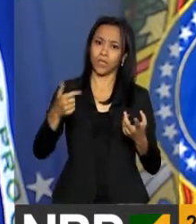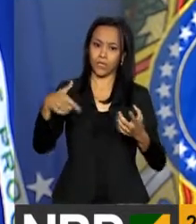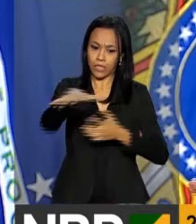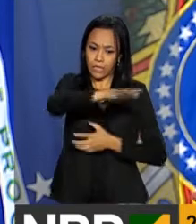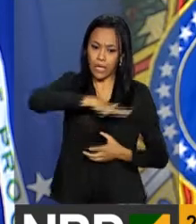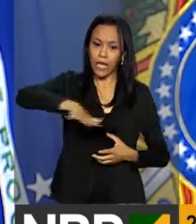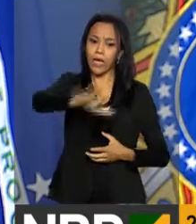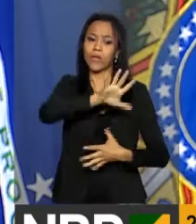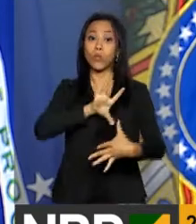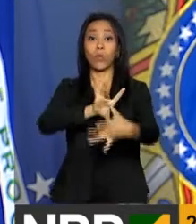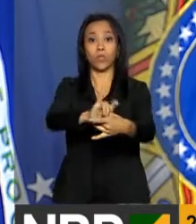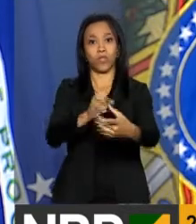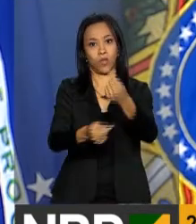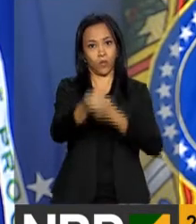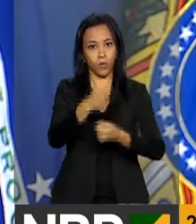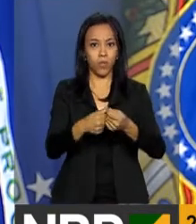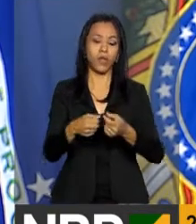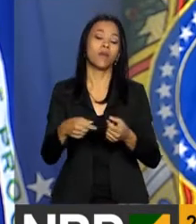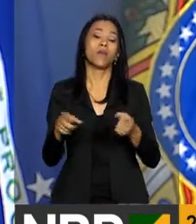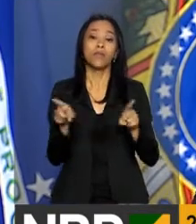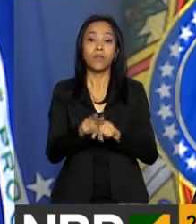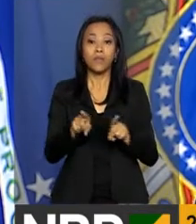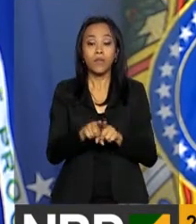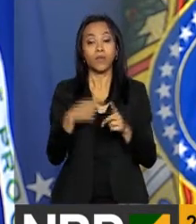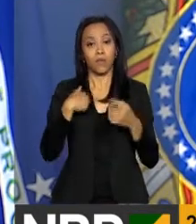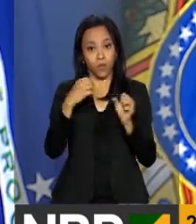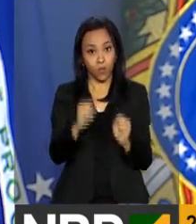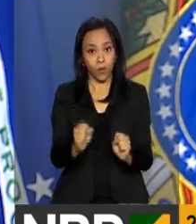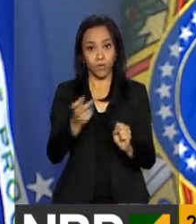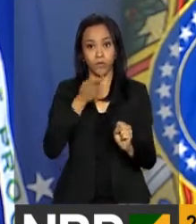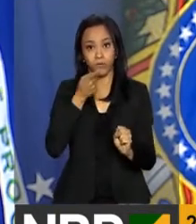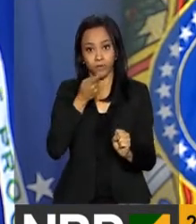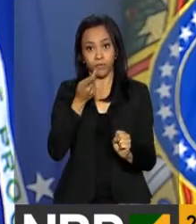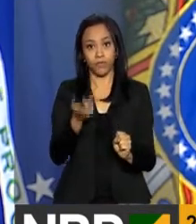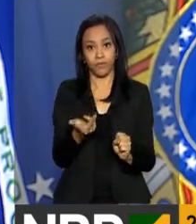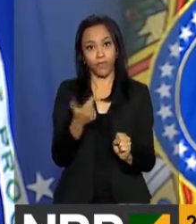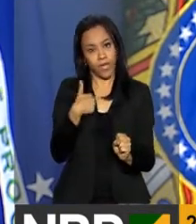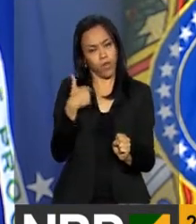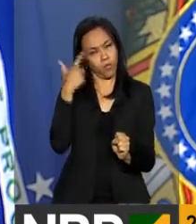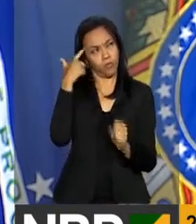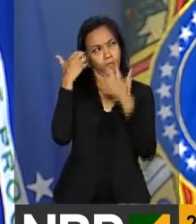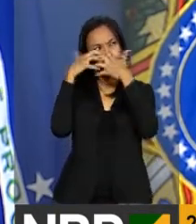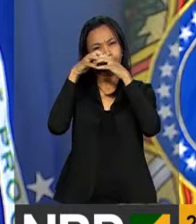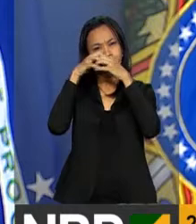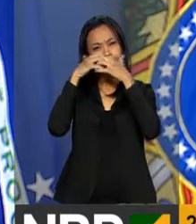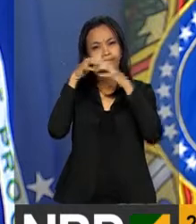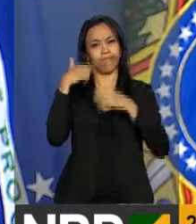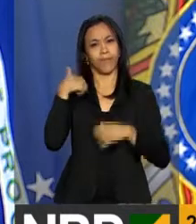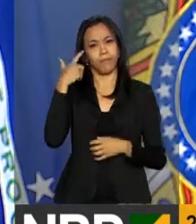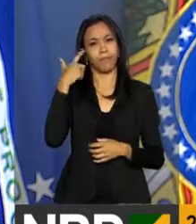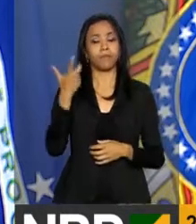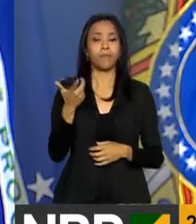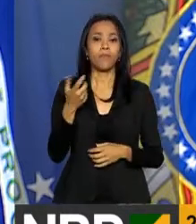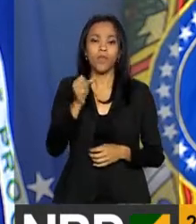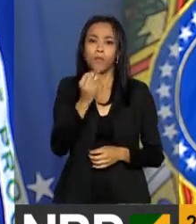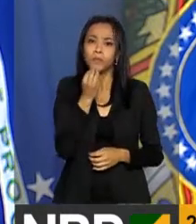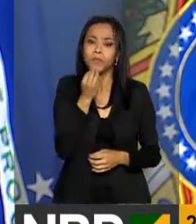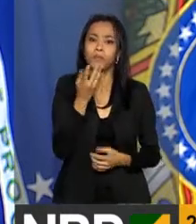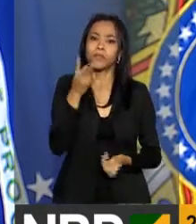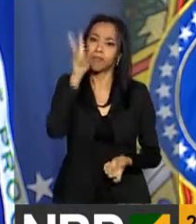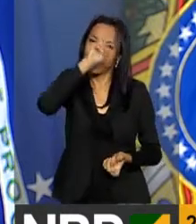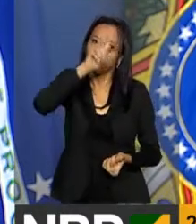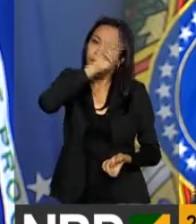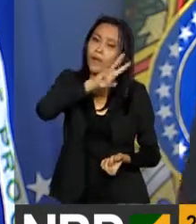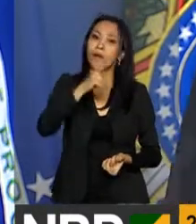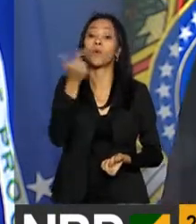mas também ao lado da economia eu posso mencionar dizia eu podia relembrado do do